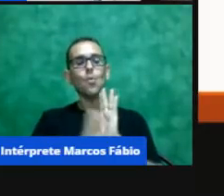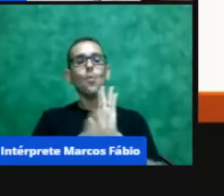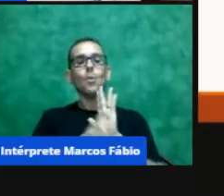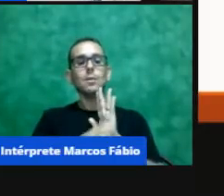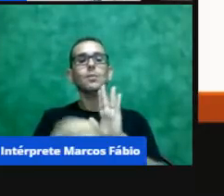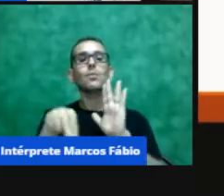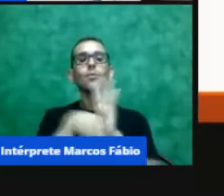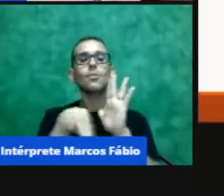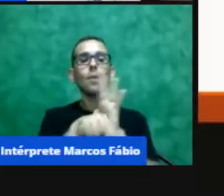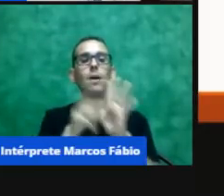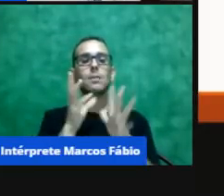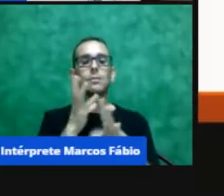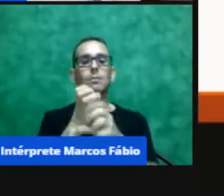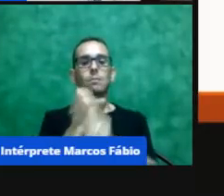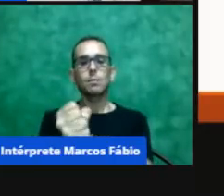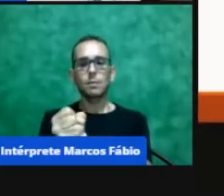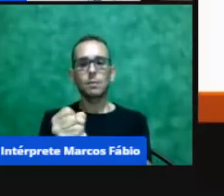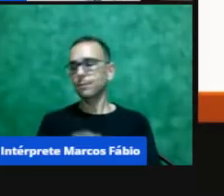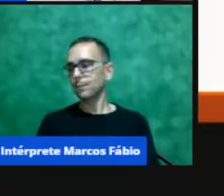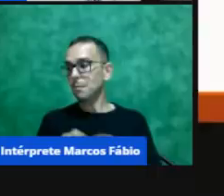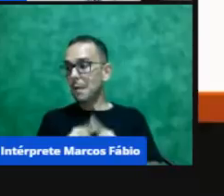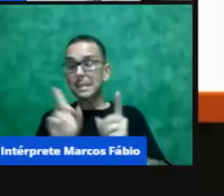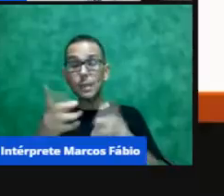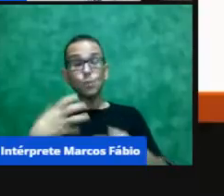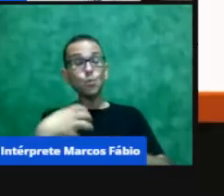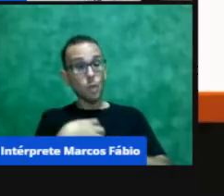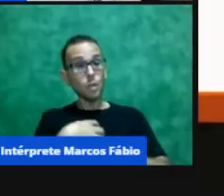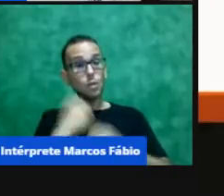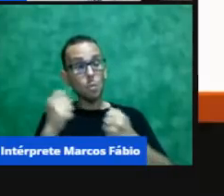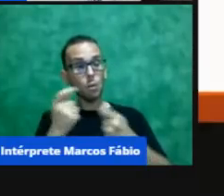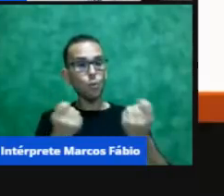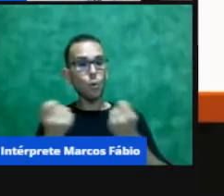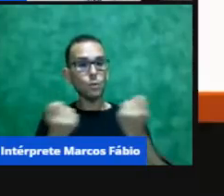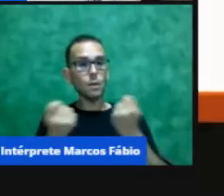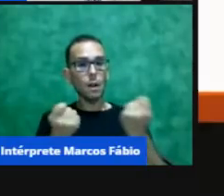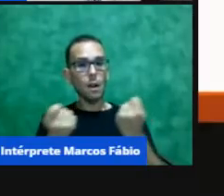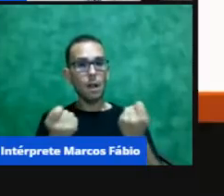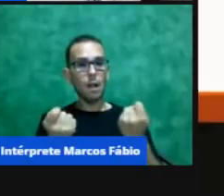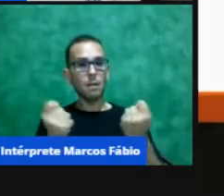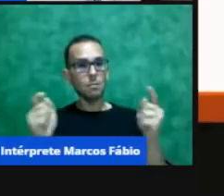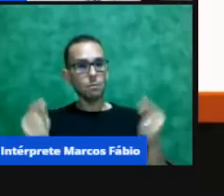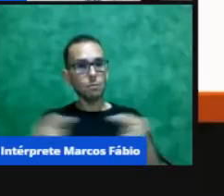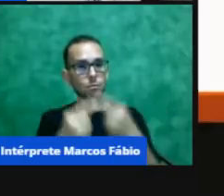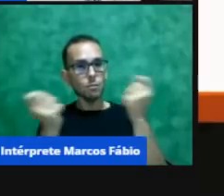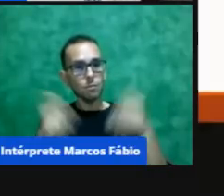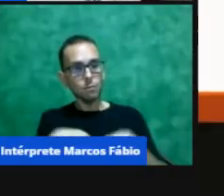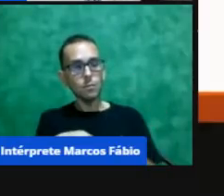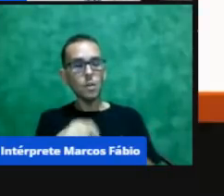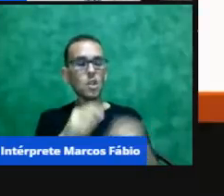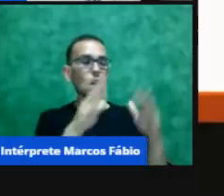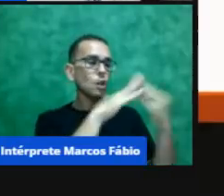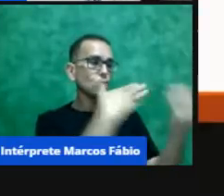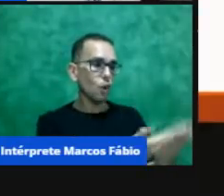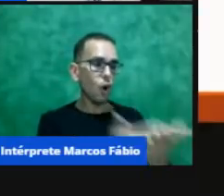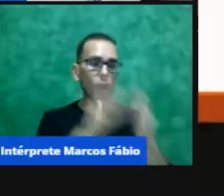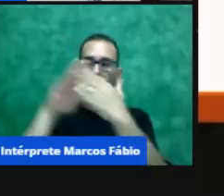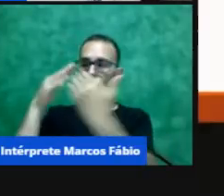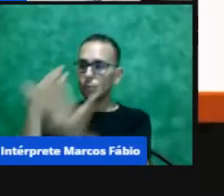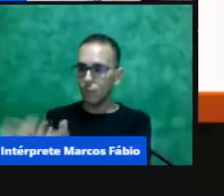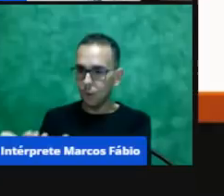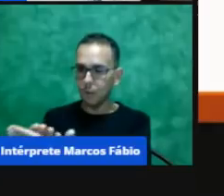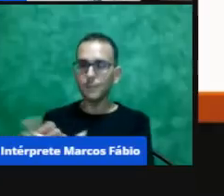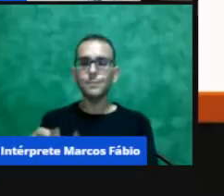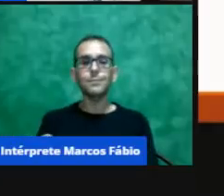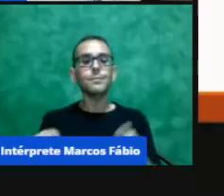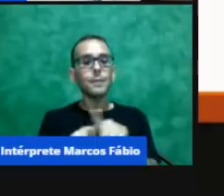nota quantitativa. Né? Mas é uma forma que eu estou fazendo o controle. Então, de todas as turmas que eu tenho no João Cândido e também, mesmo que a gente não